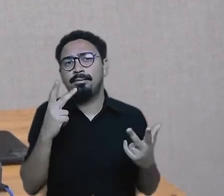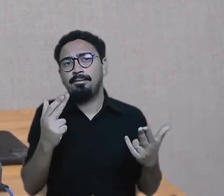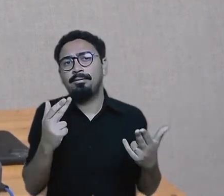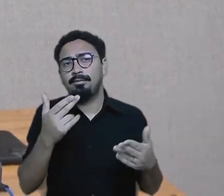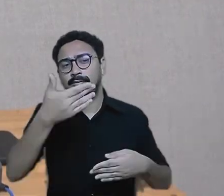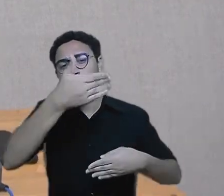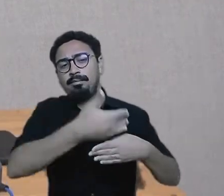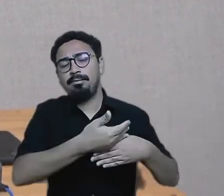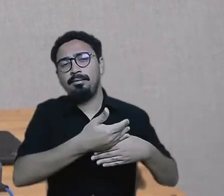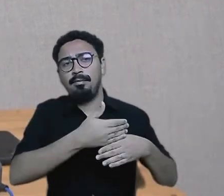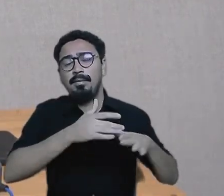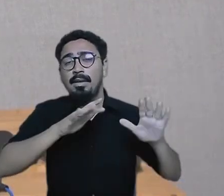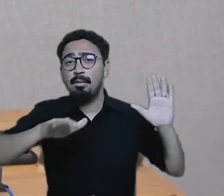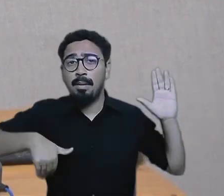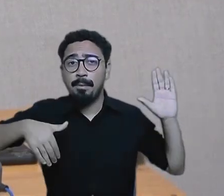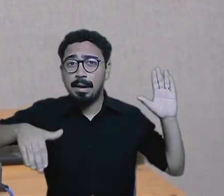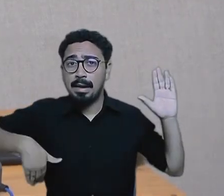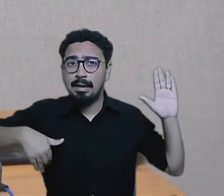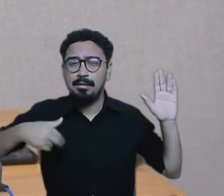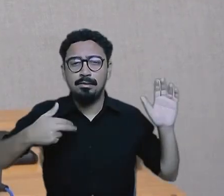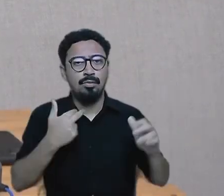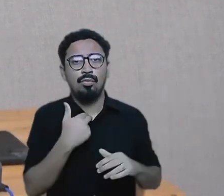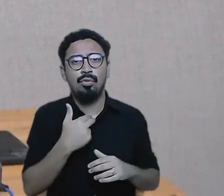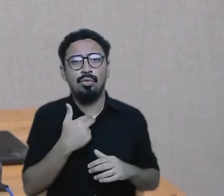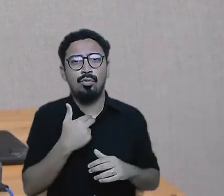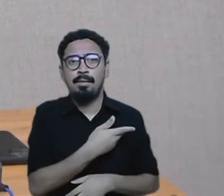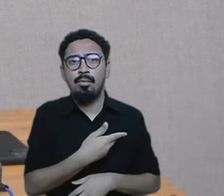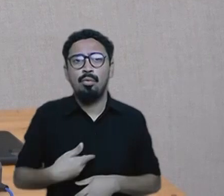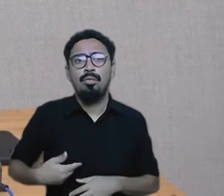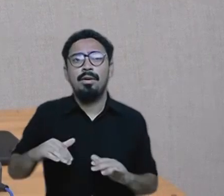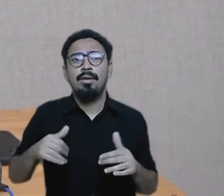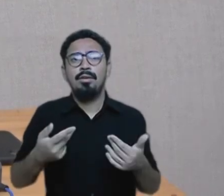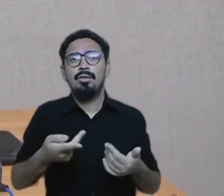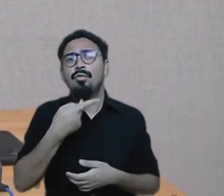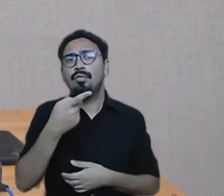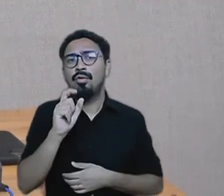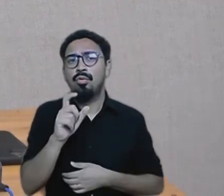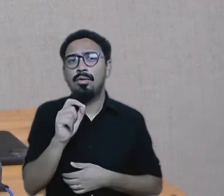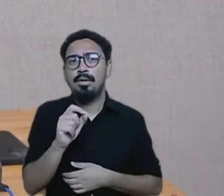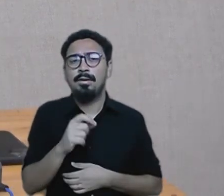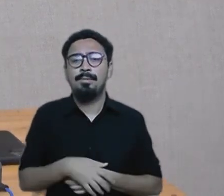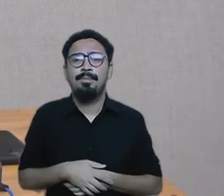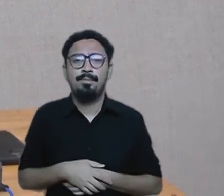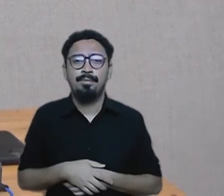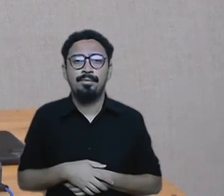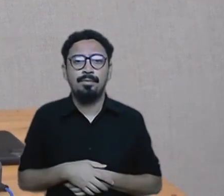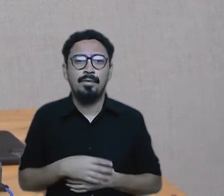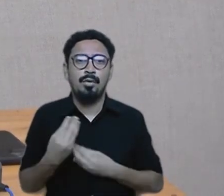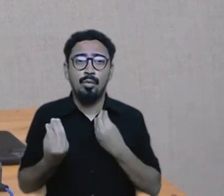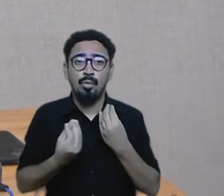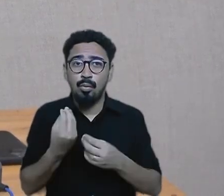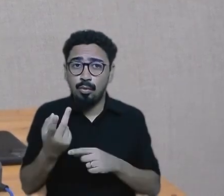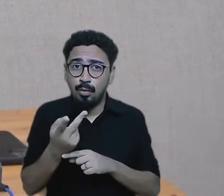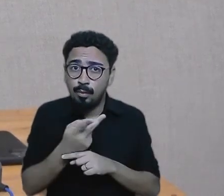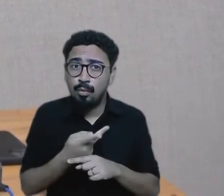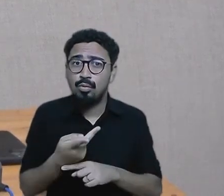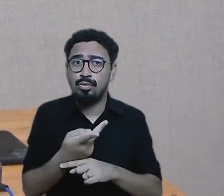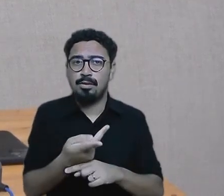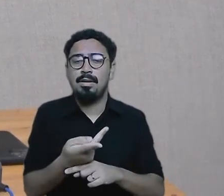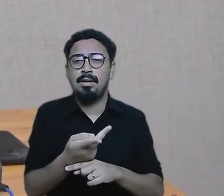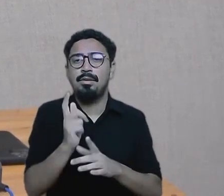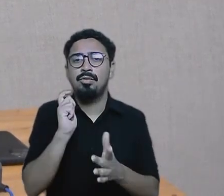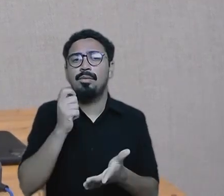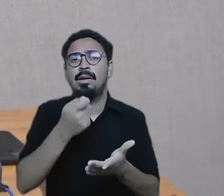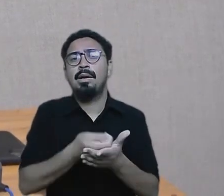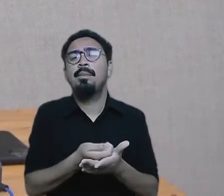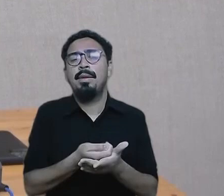praia que não pode uma praia é pública Então o que eu digo em relação a isso é uma forma se buscar e o pagamento porque que